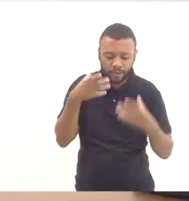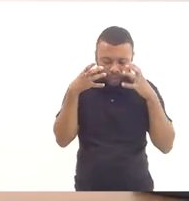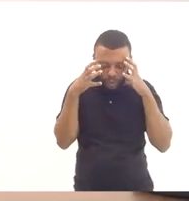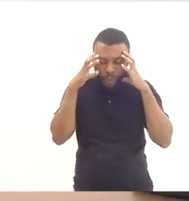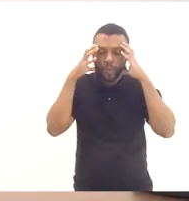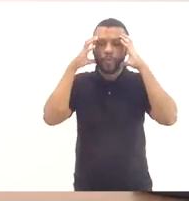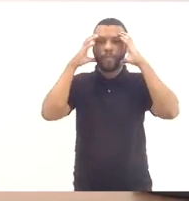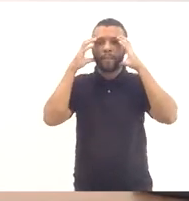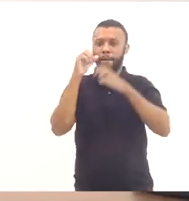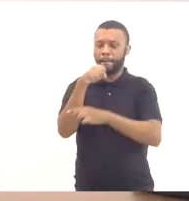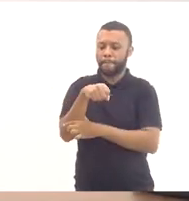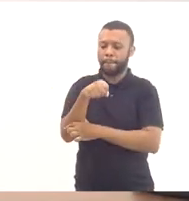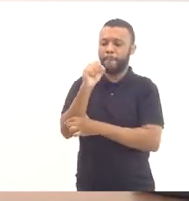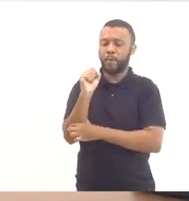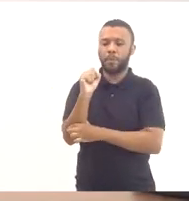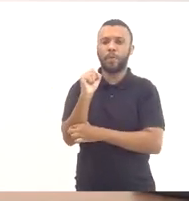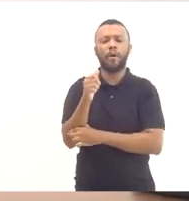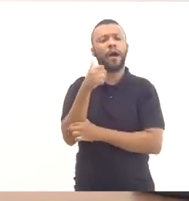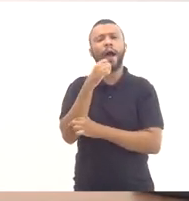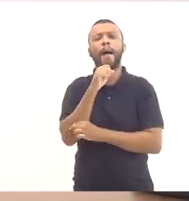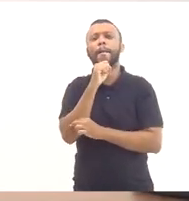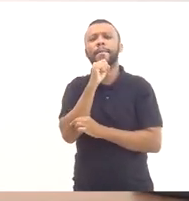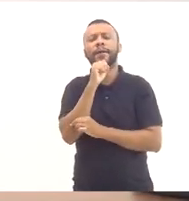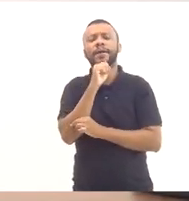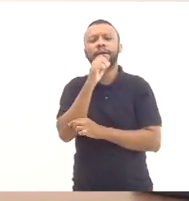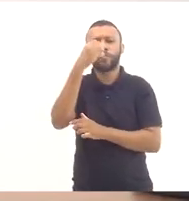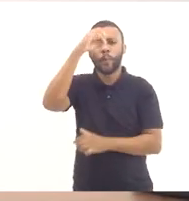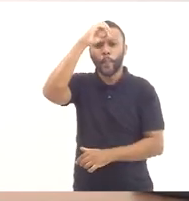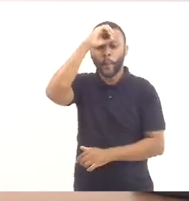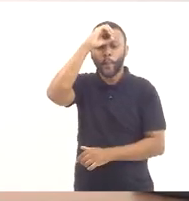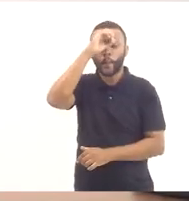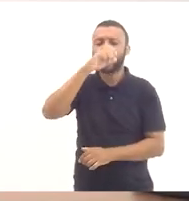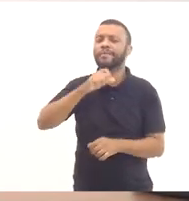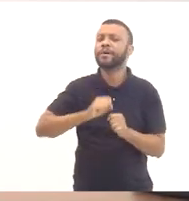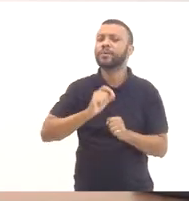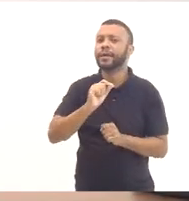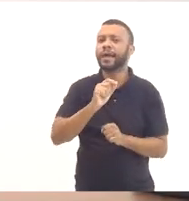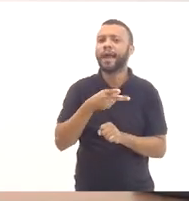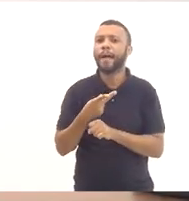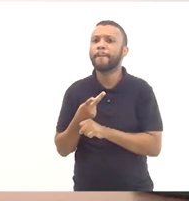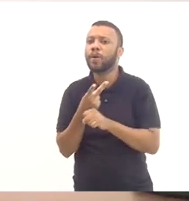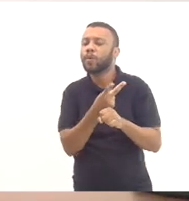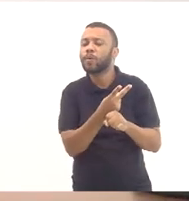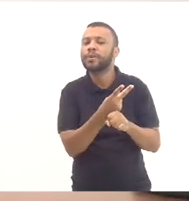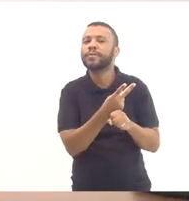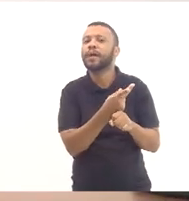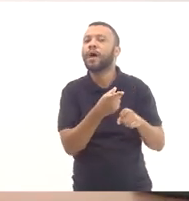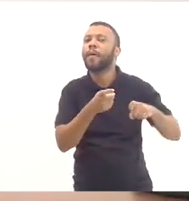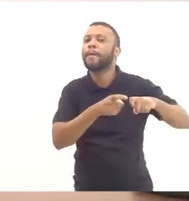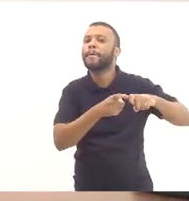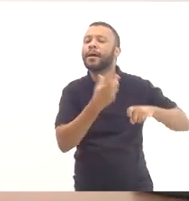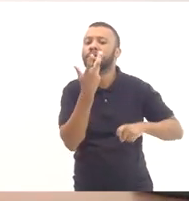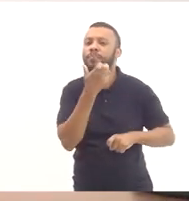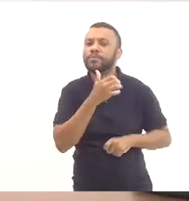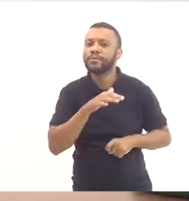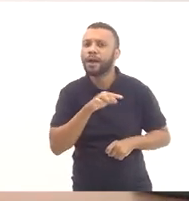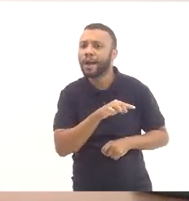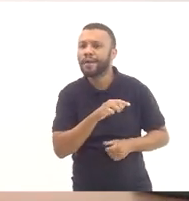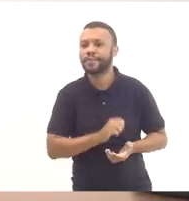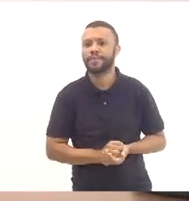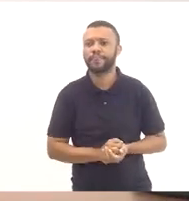que que uma mãe liga faz procure o pediatra pediatra te acolhe não eu